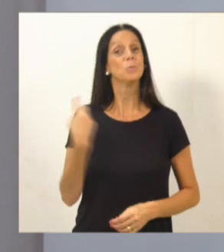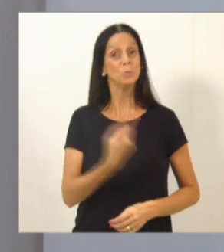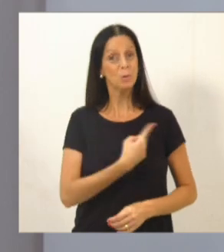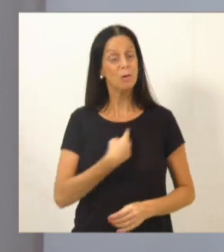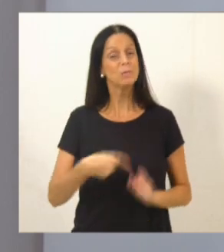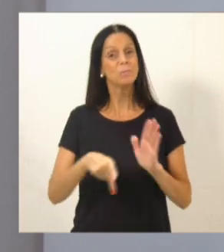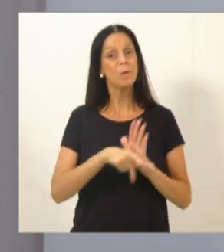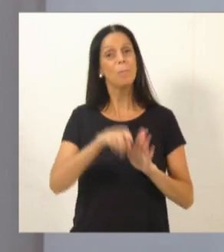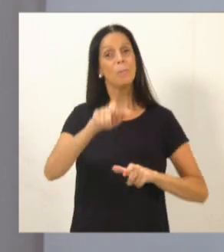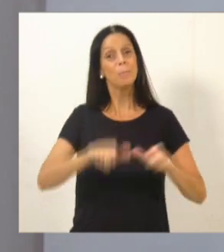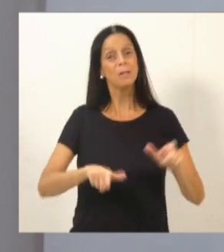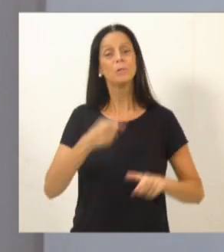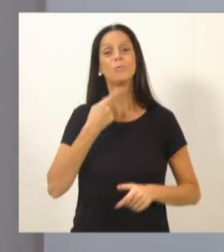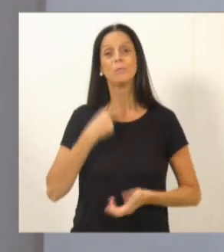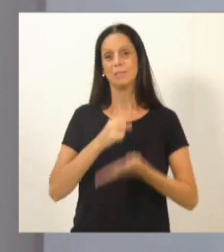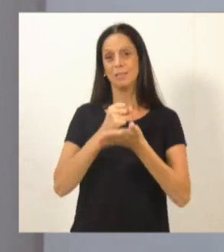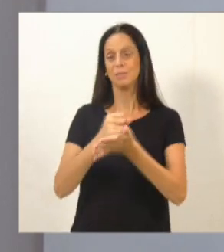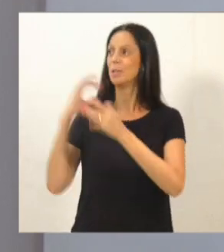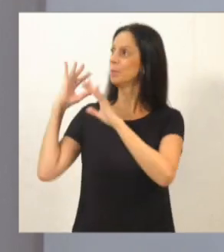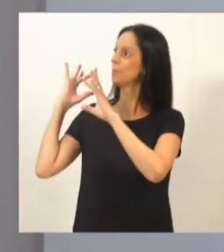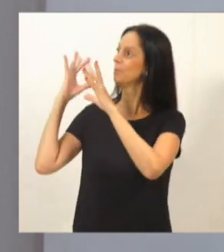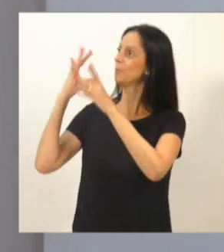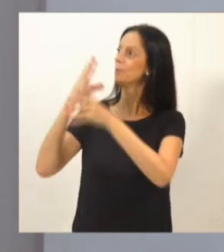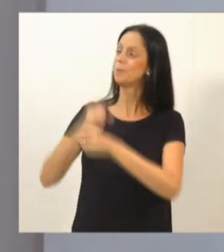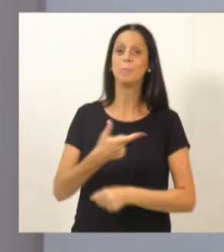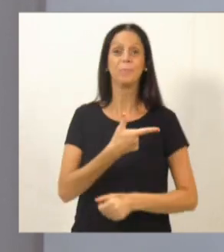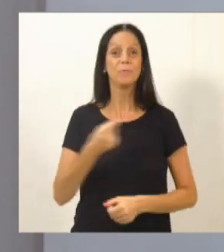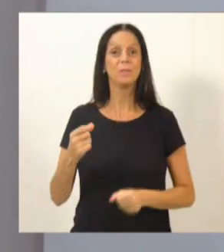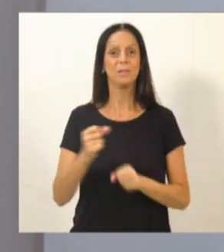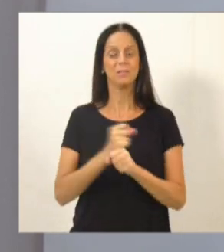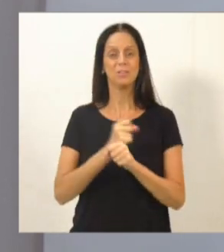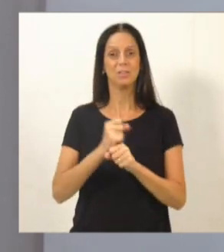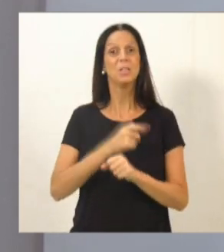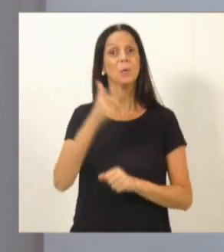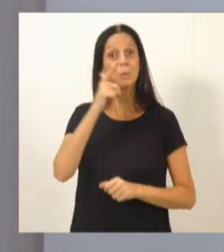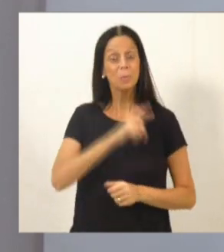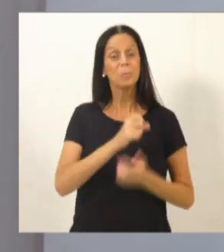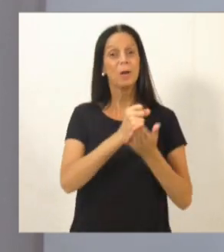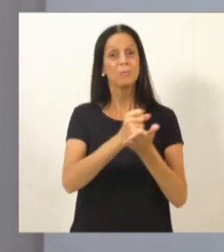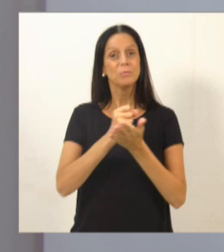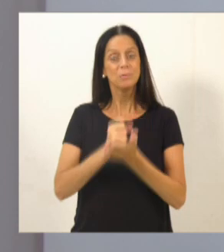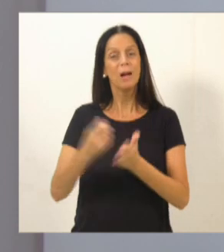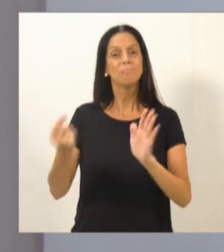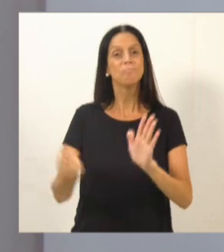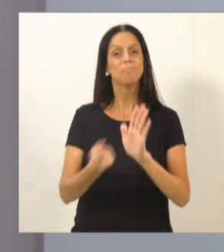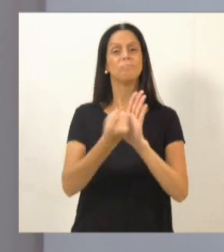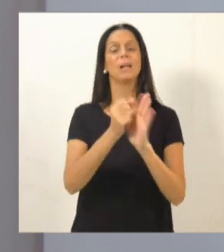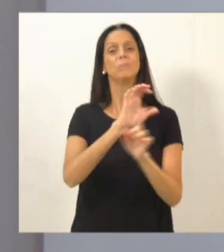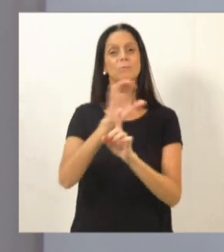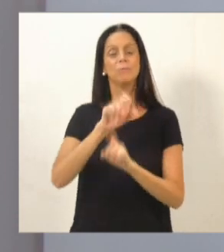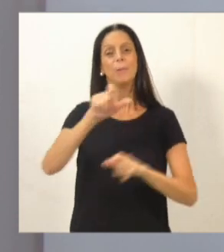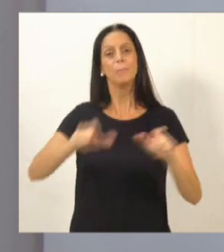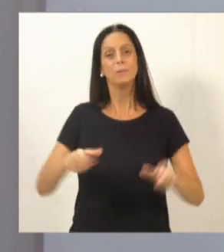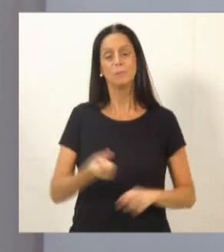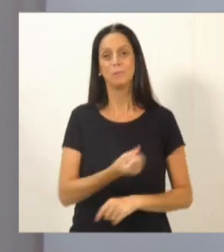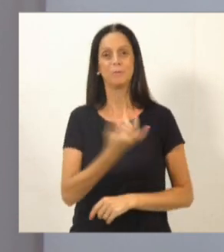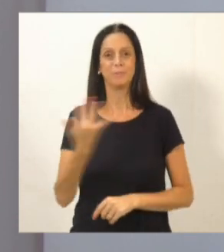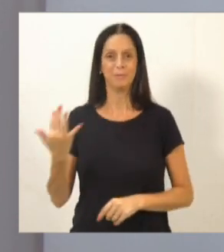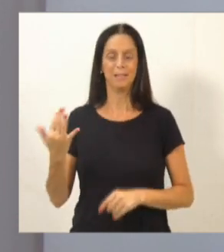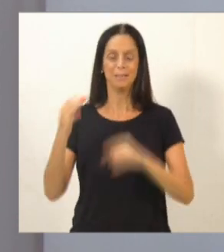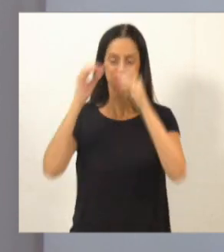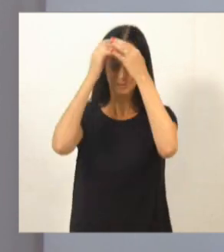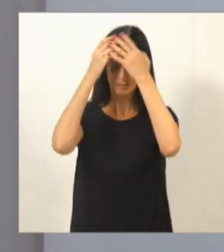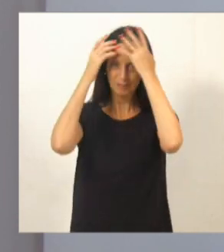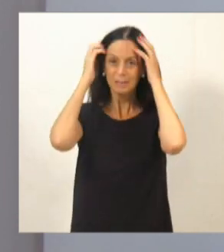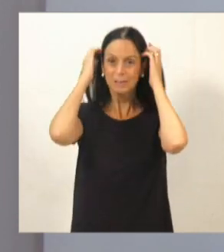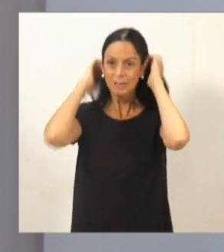nesses 20 anos a gente conseguiu impactar a vida assim, de muitas e muitas pessoas, mais precisamente a